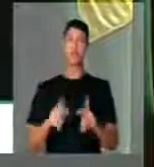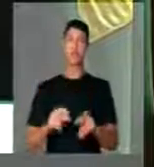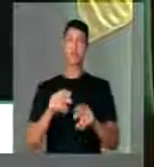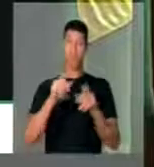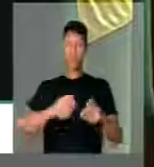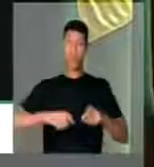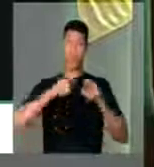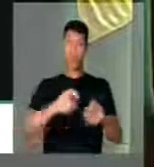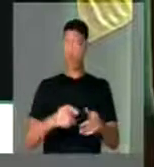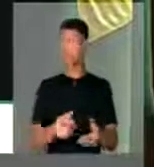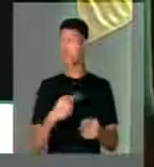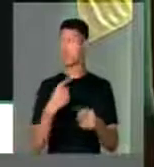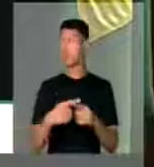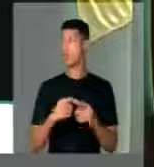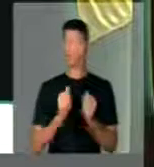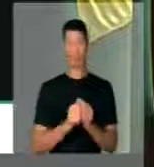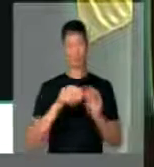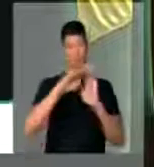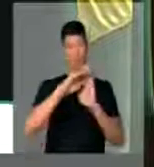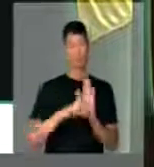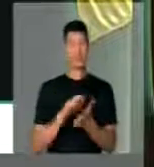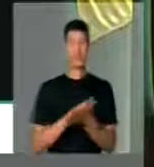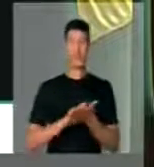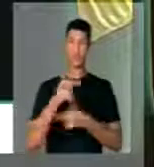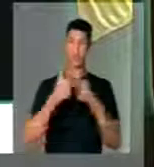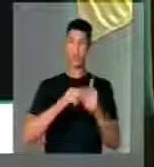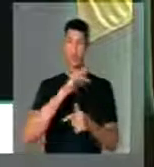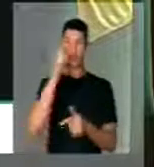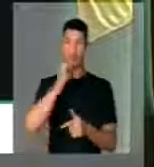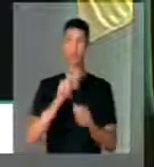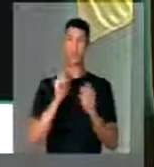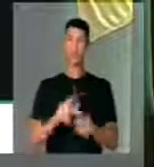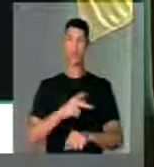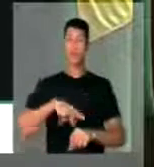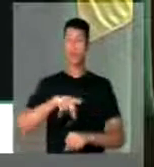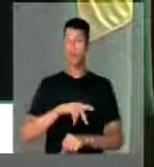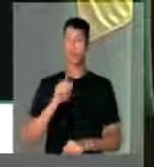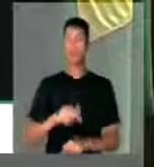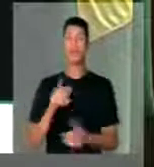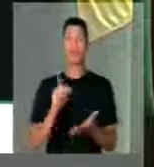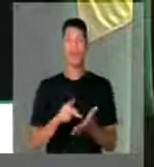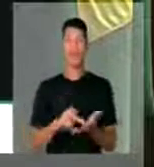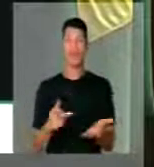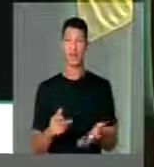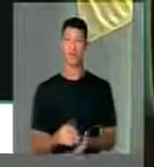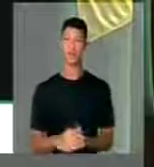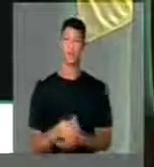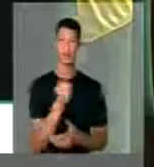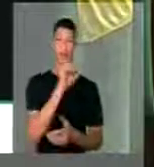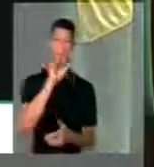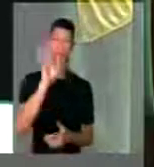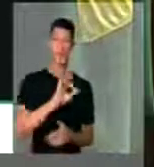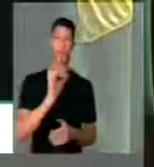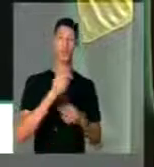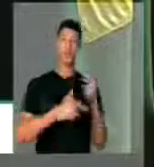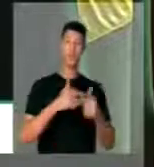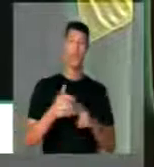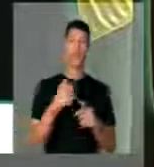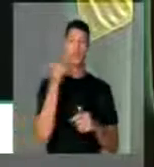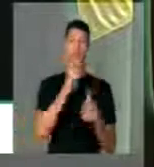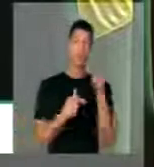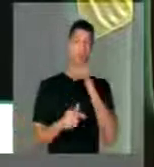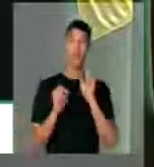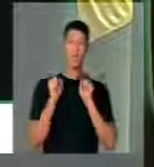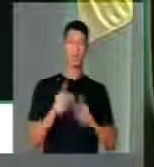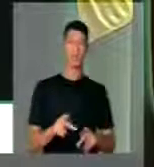dos rurais, porque com esse critério, nenhum trabalhador rural vai se aposentar mais nesse país. Essa que é a grande verdade. 80% dos trabalhadores não